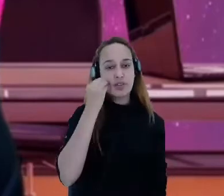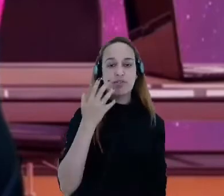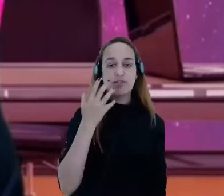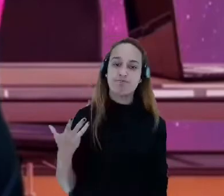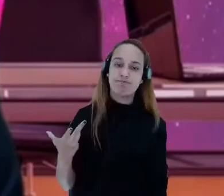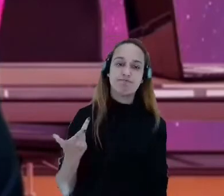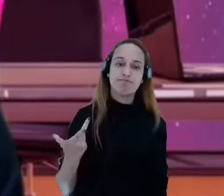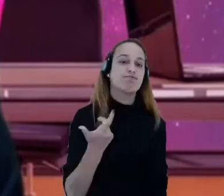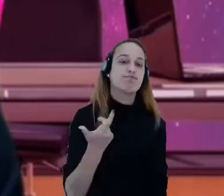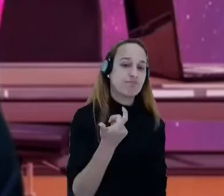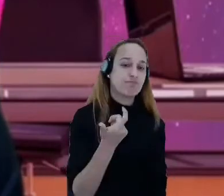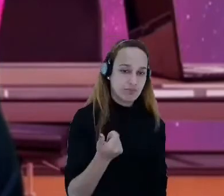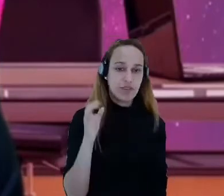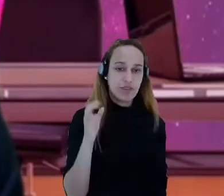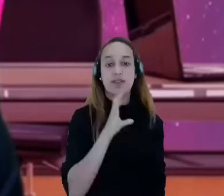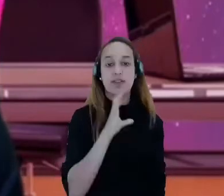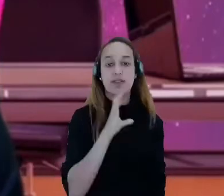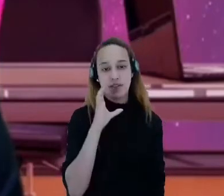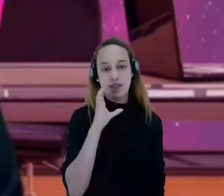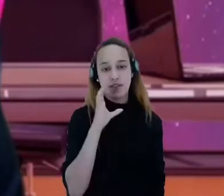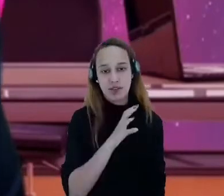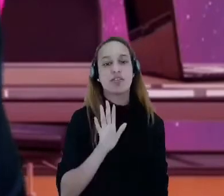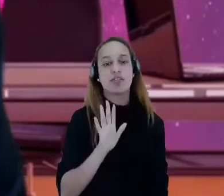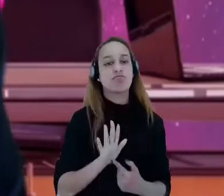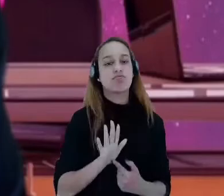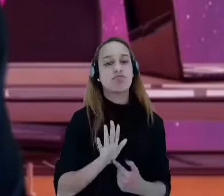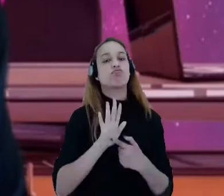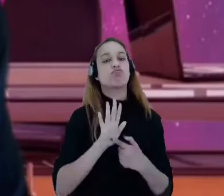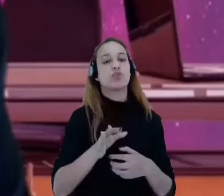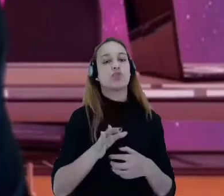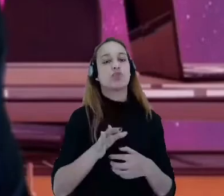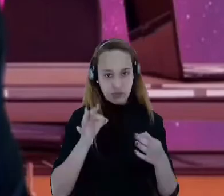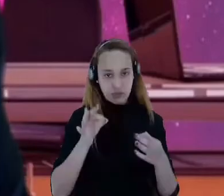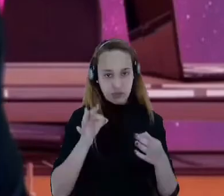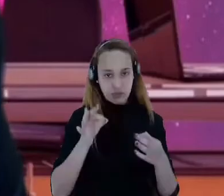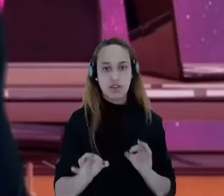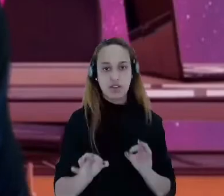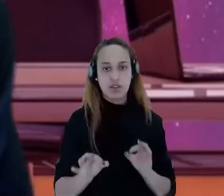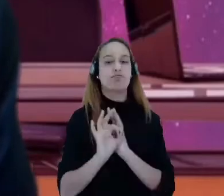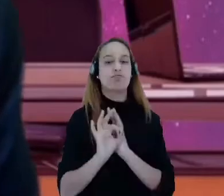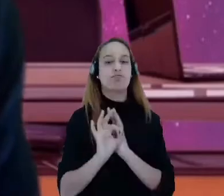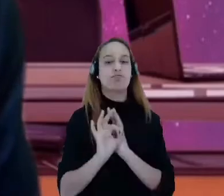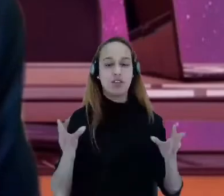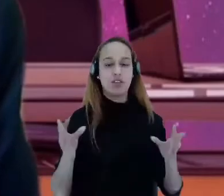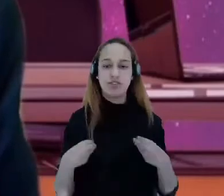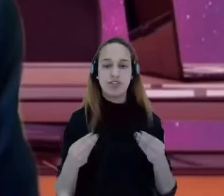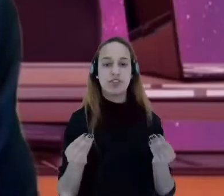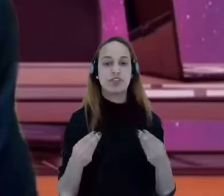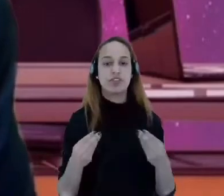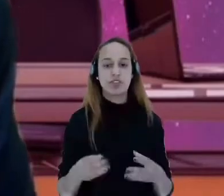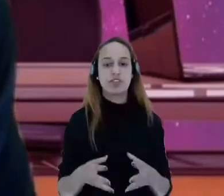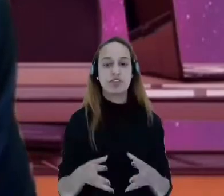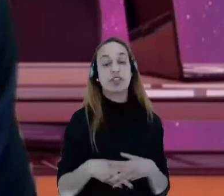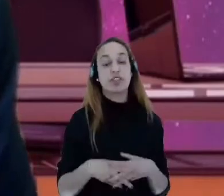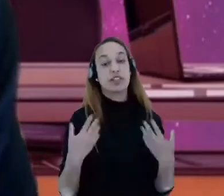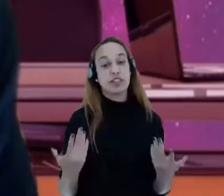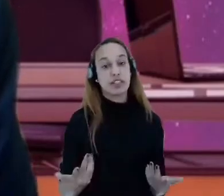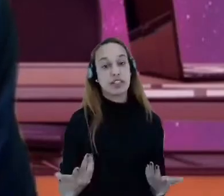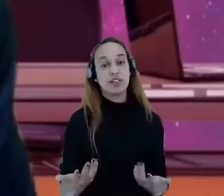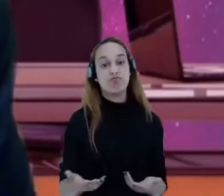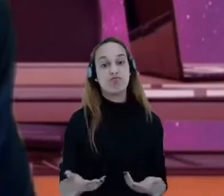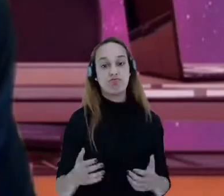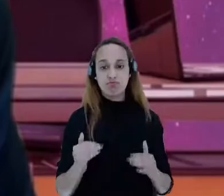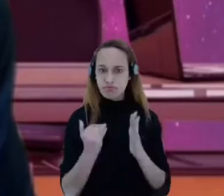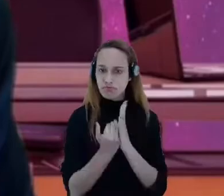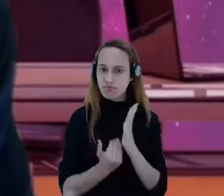com agilidade, conveniência e, acima de tudo, flexibilidade. E faço questão de ressaltar